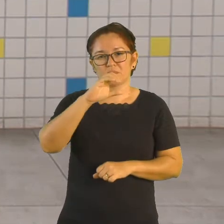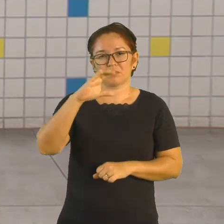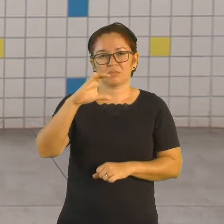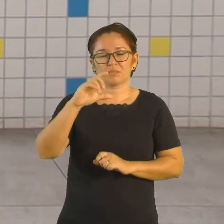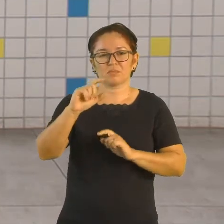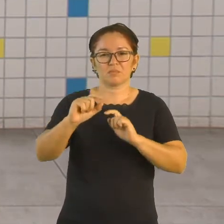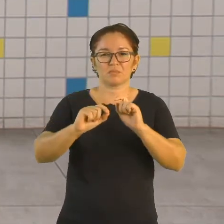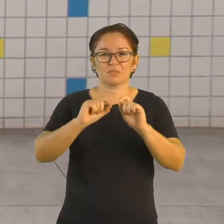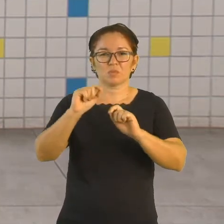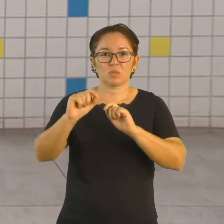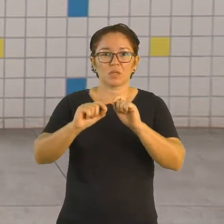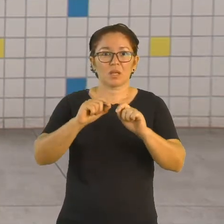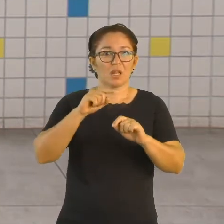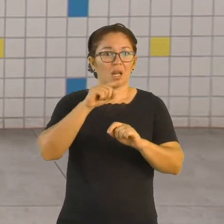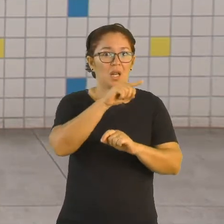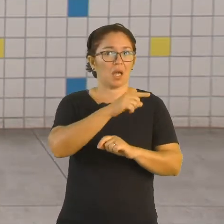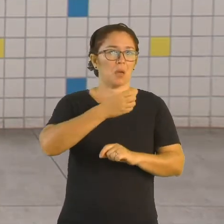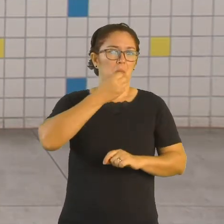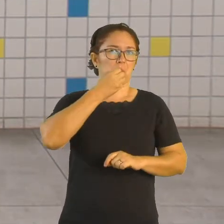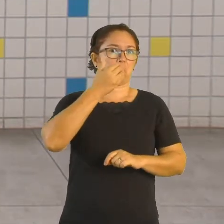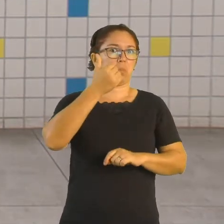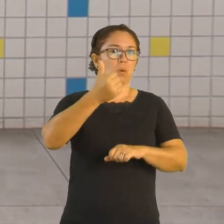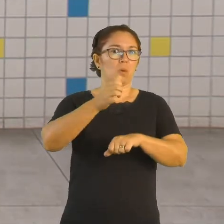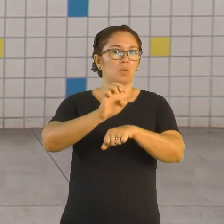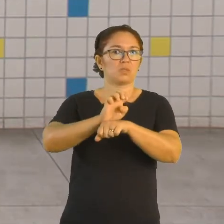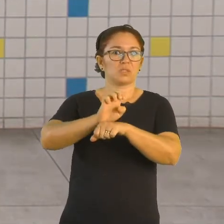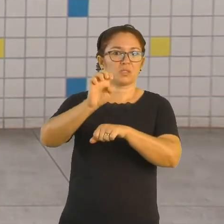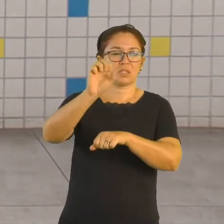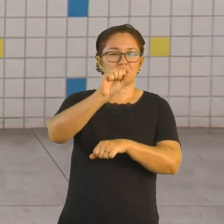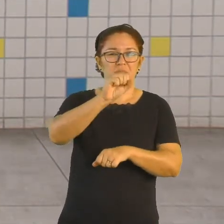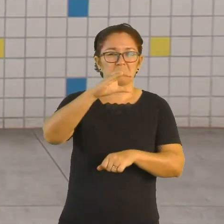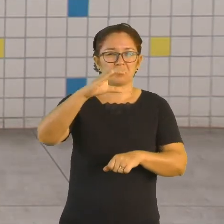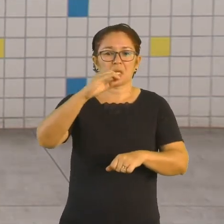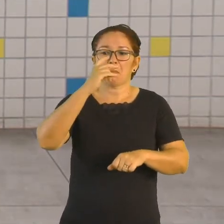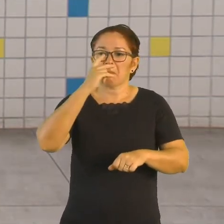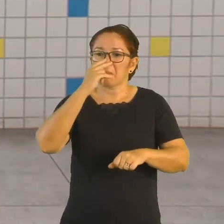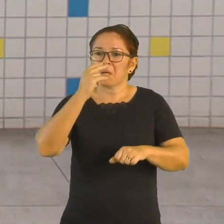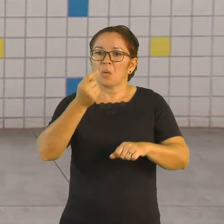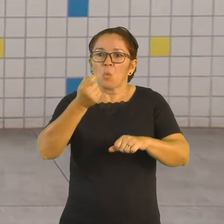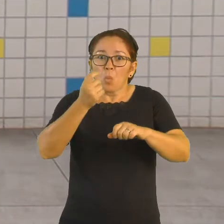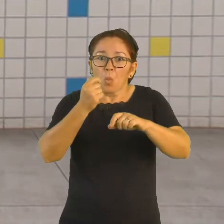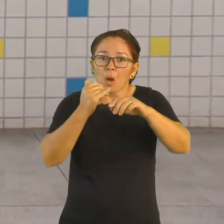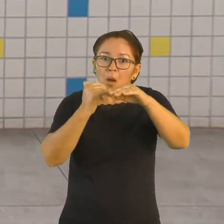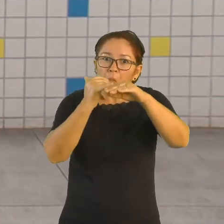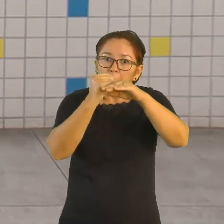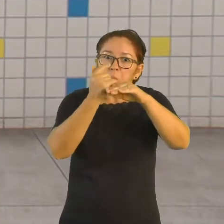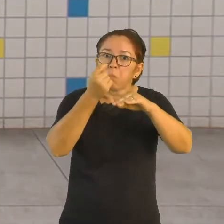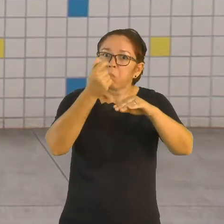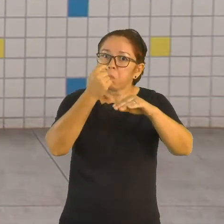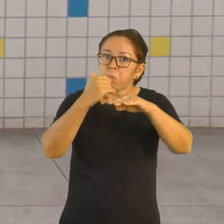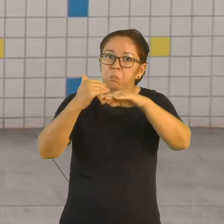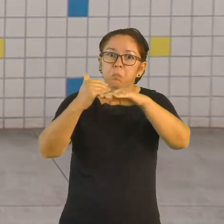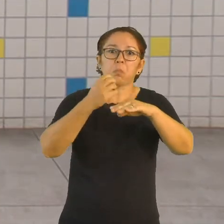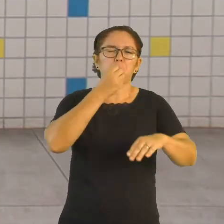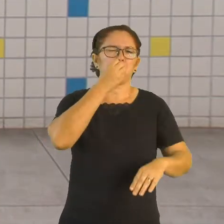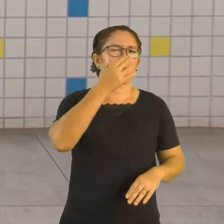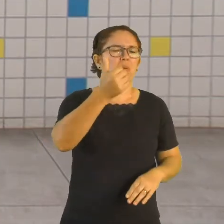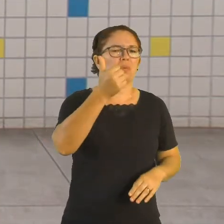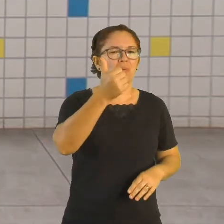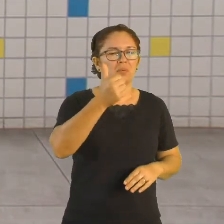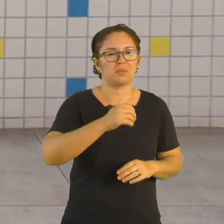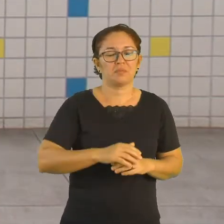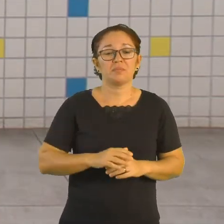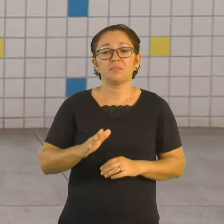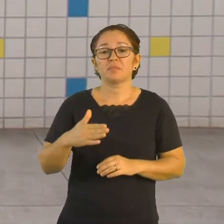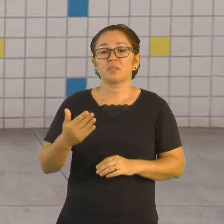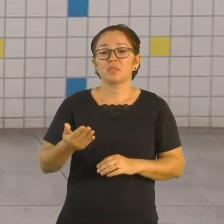do país. Existem diversas formas de se medir a desigualdade social e econômica de um país. Entre